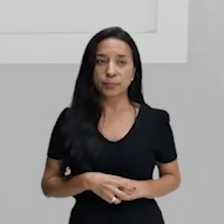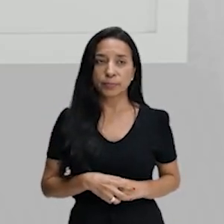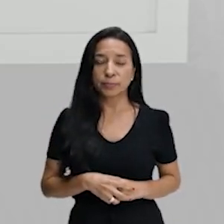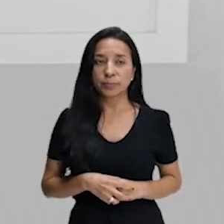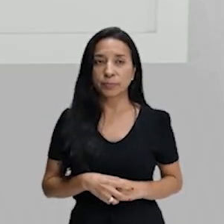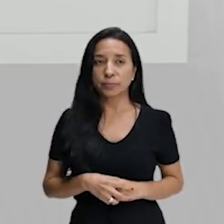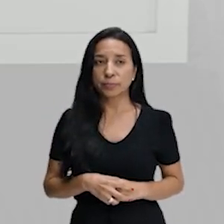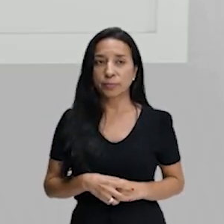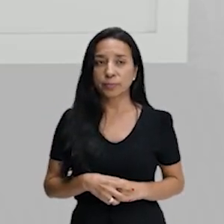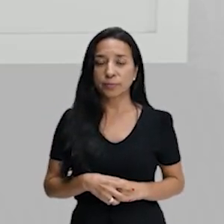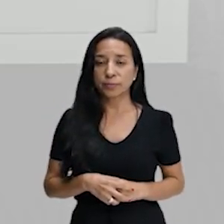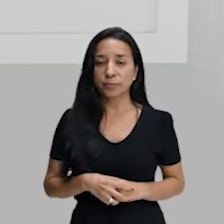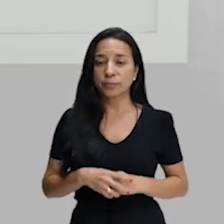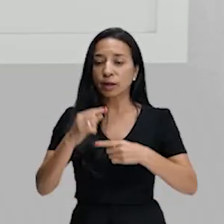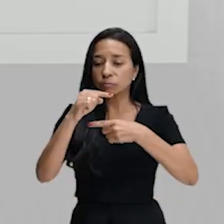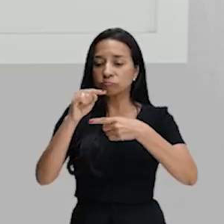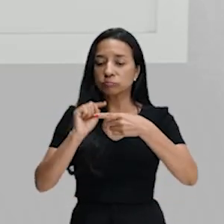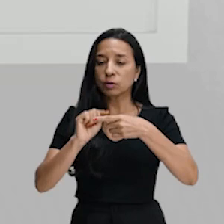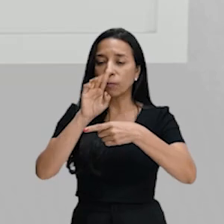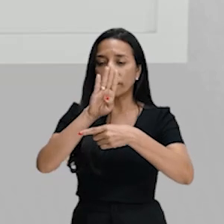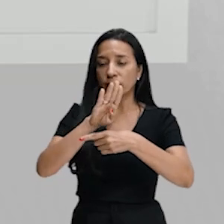B1 sobre B2.